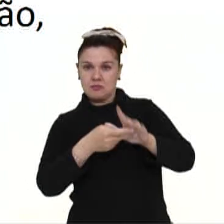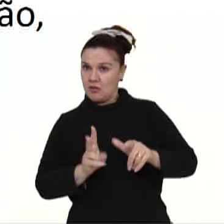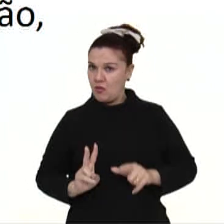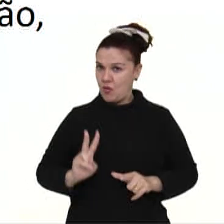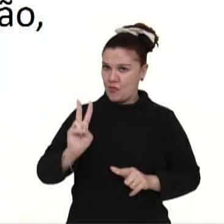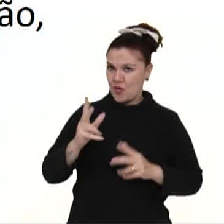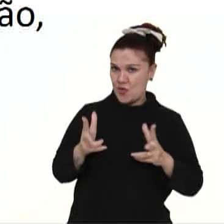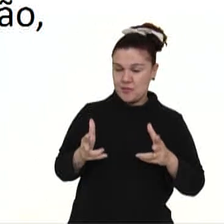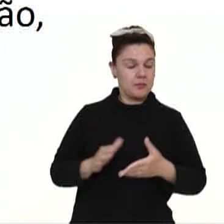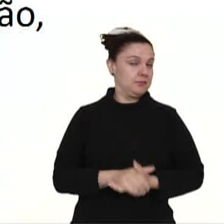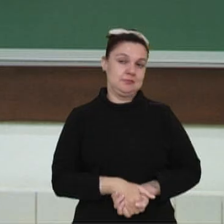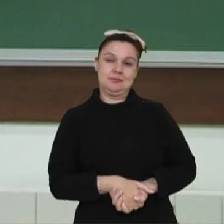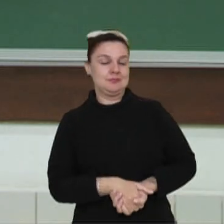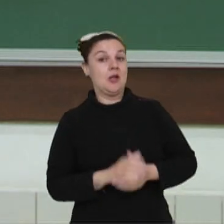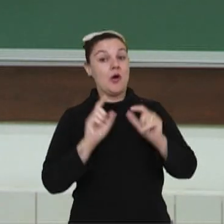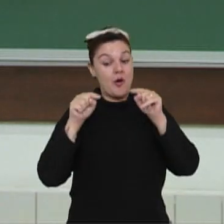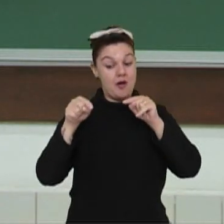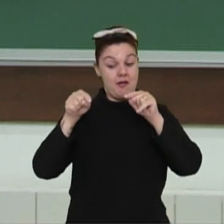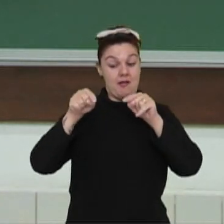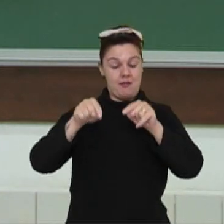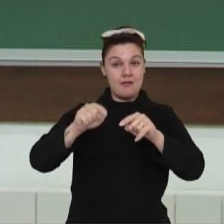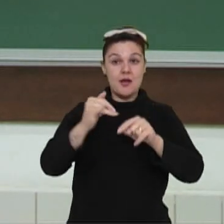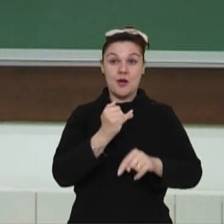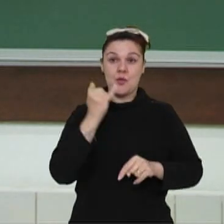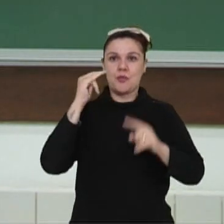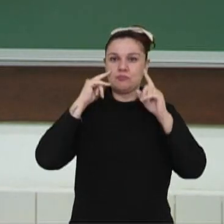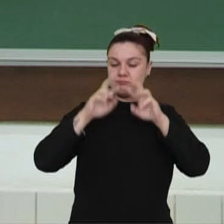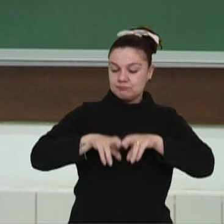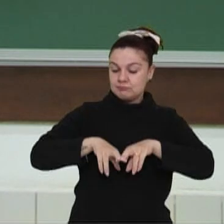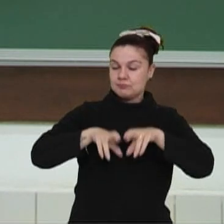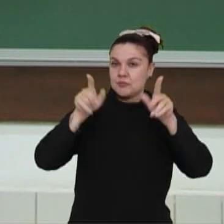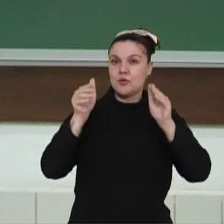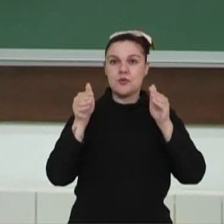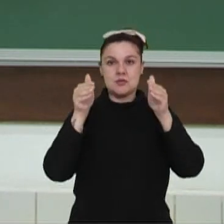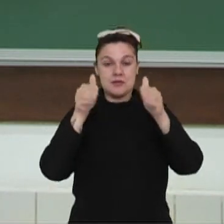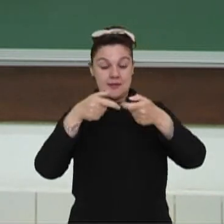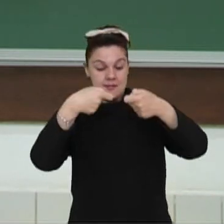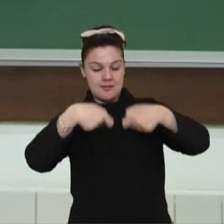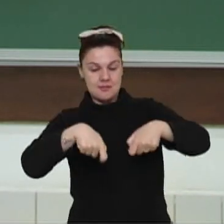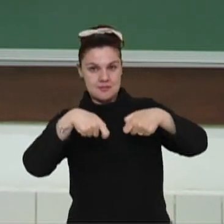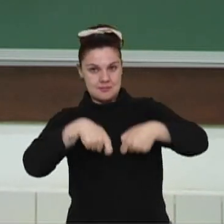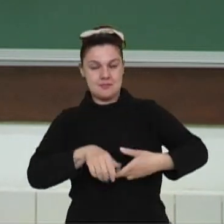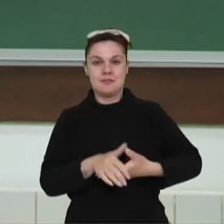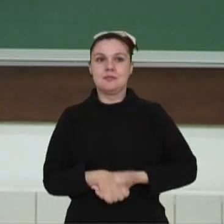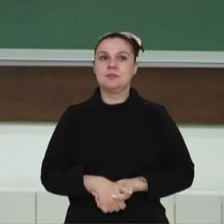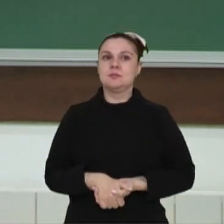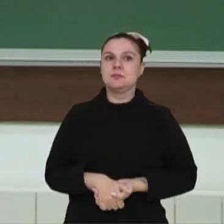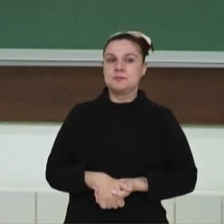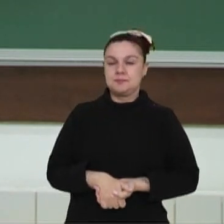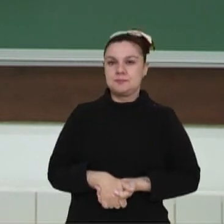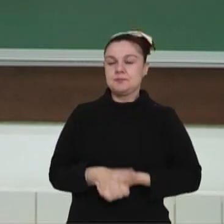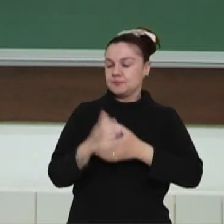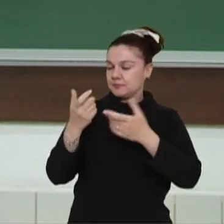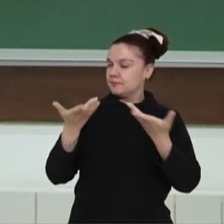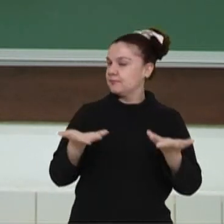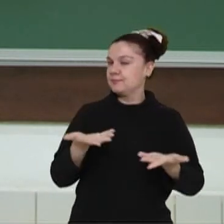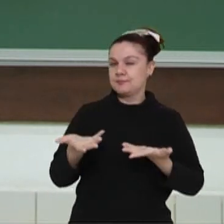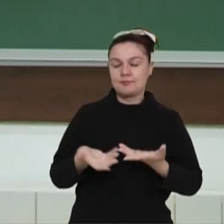valor. Então aqui a gente tem uma coisa importante, distinção entre necessidades, né? A gente tem